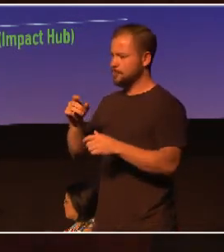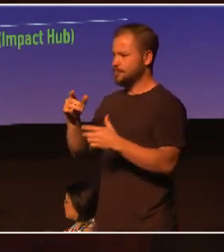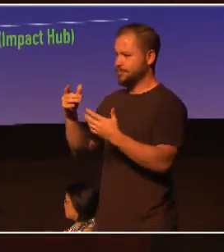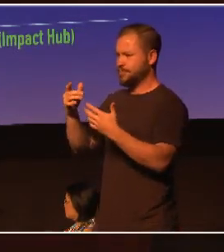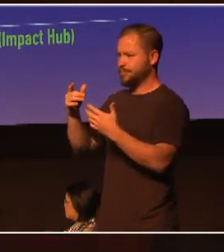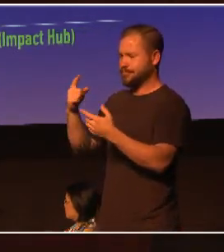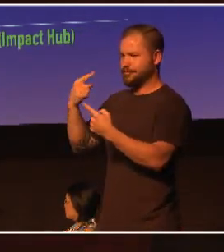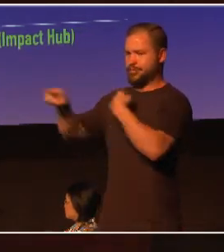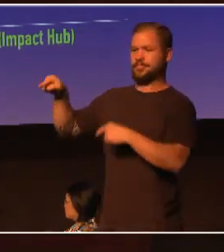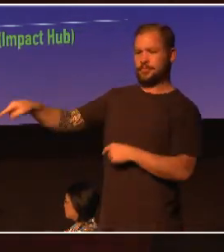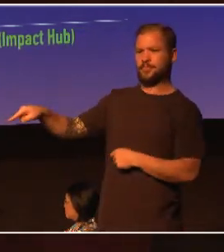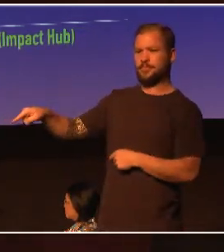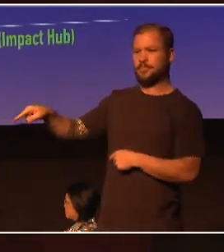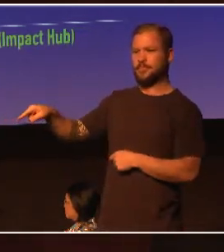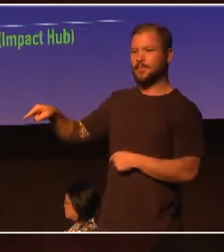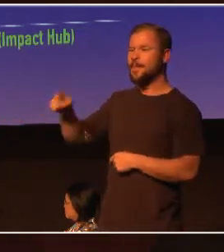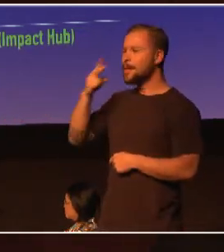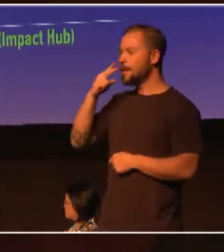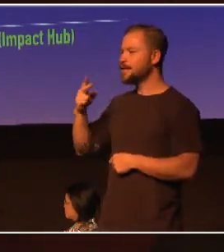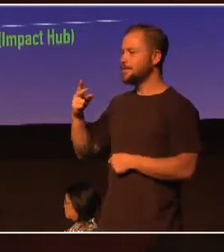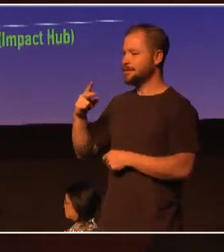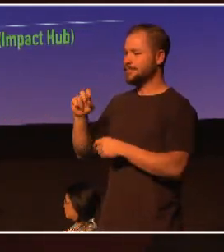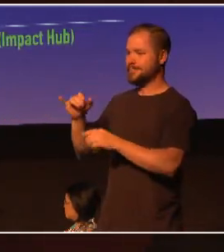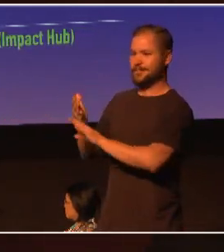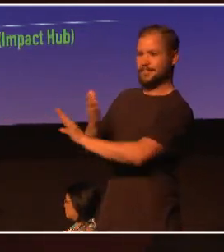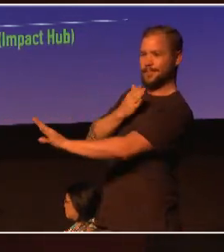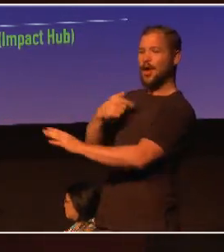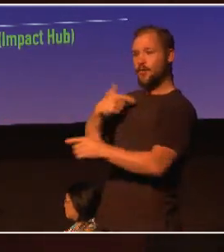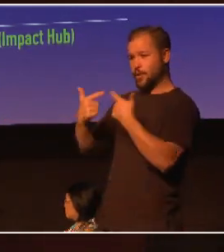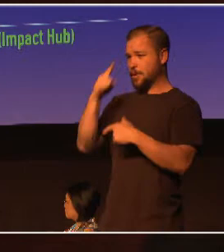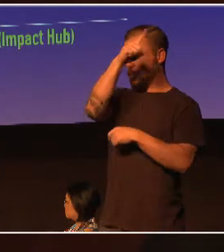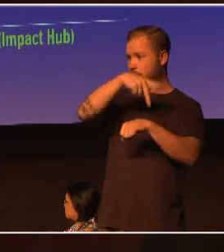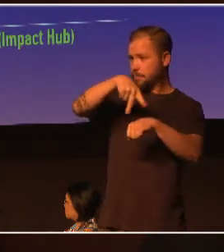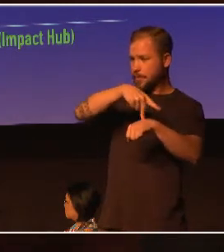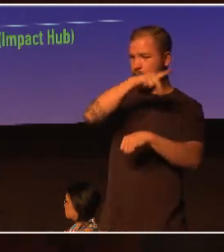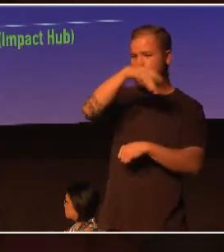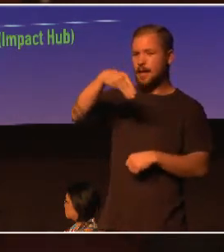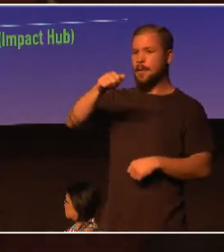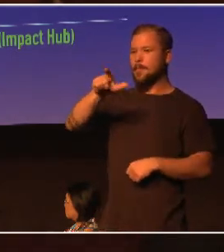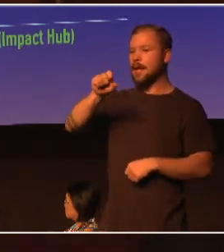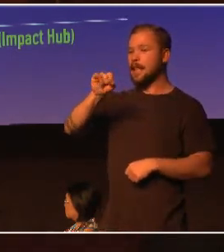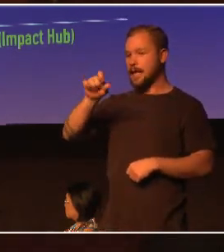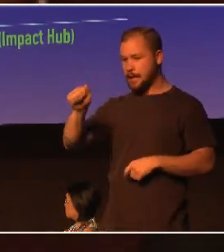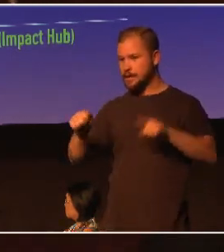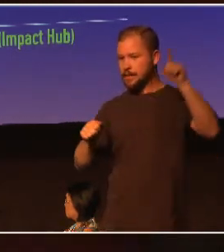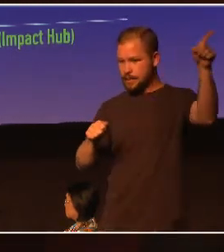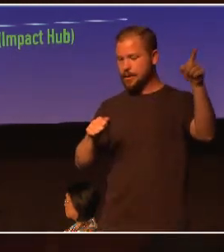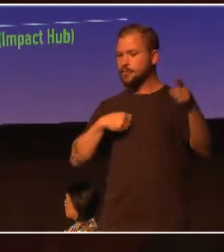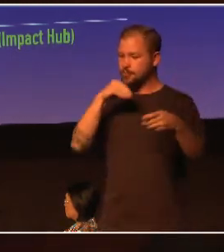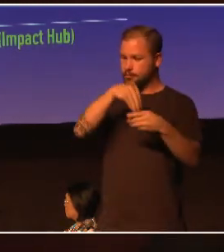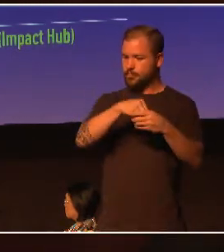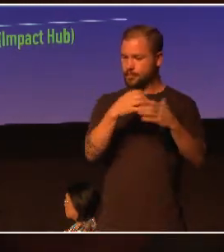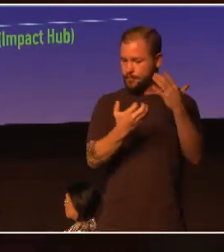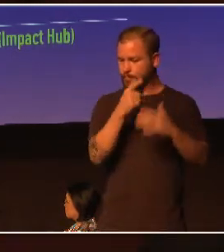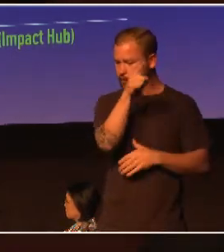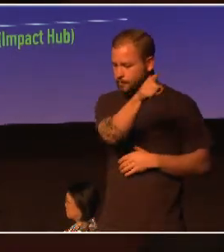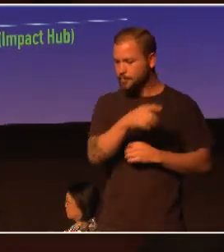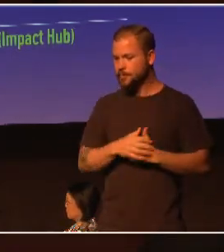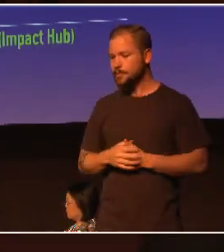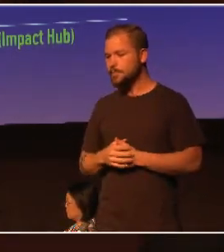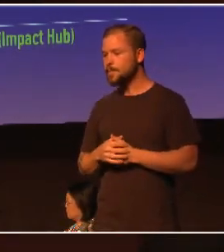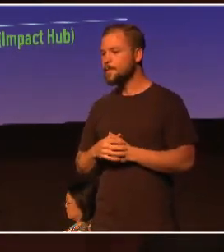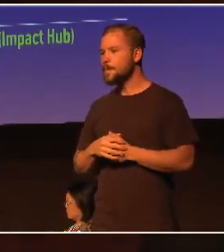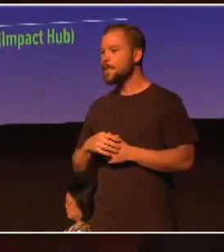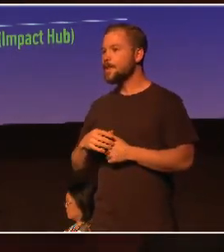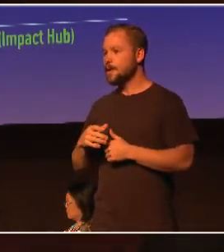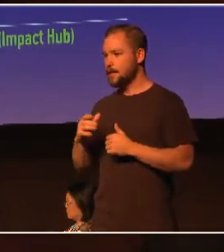vira uma exclusão. Tanto que, quando eu fui para trabalhar na Malásia, foi para uma empresa descendente da IESEC, que é outra coisa que eu queria falar depois, que você falou aí